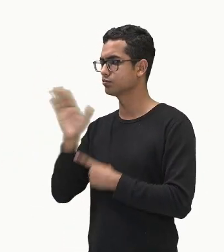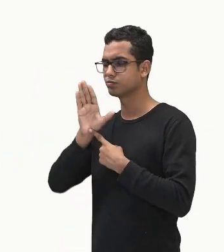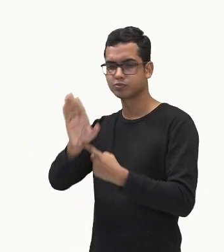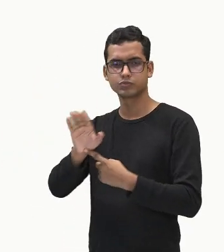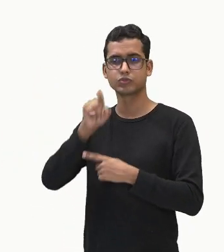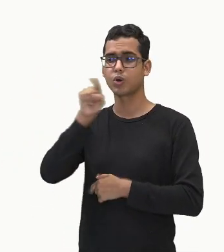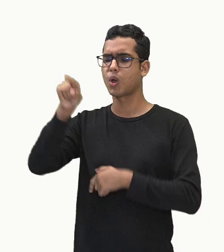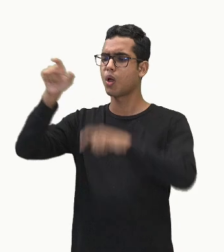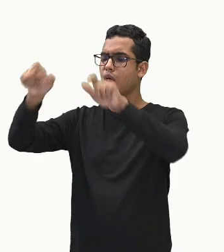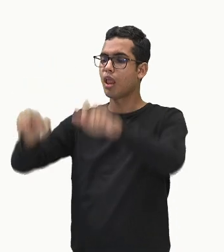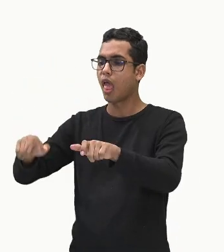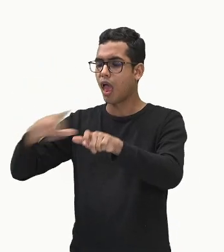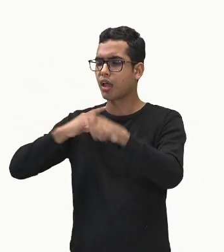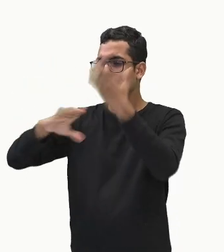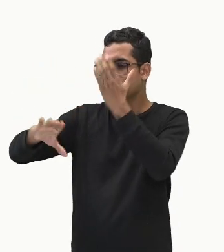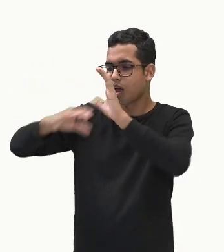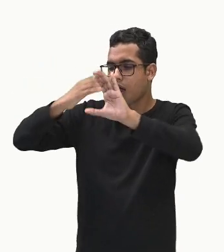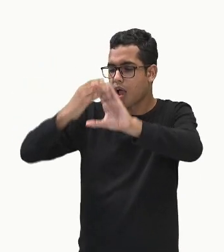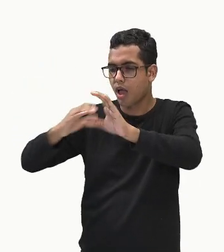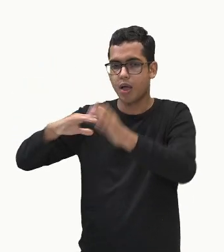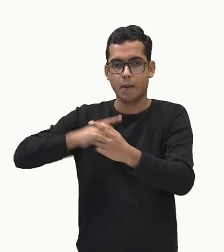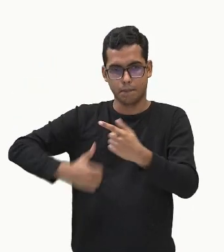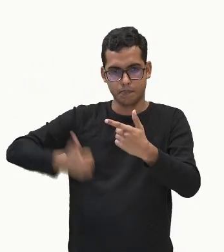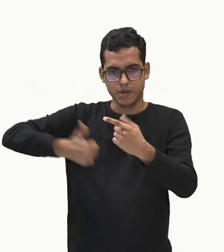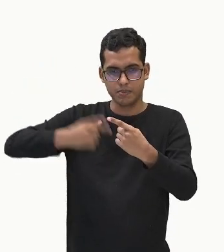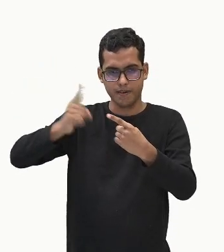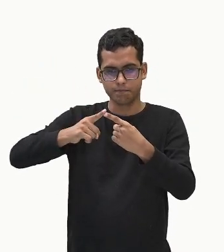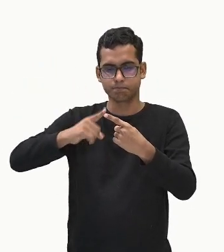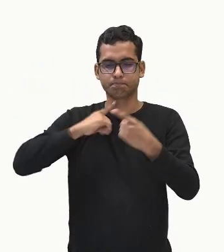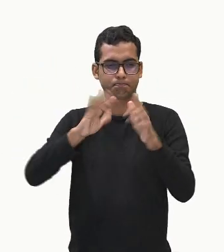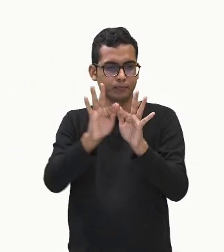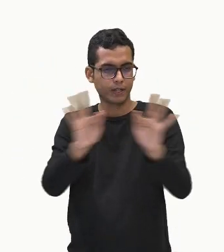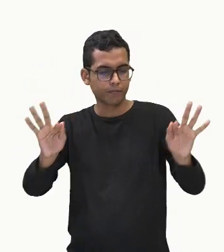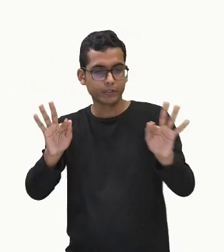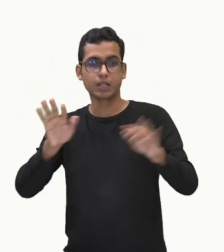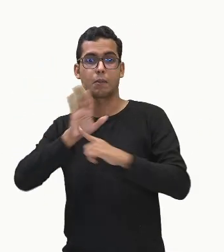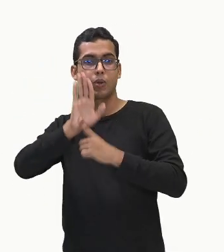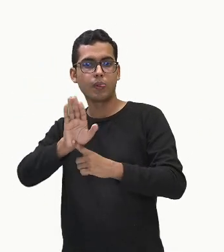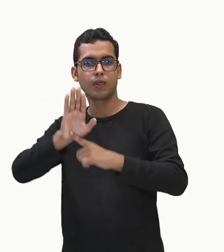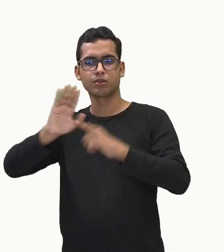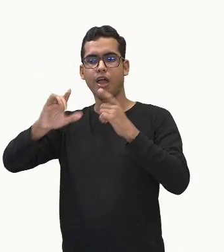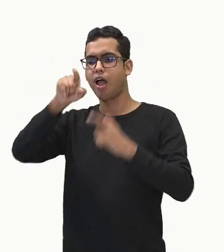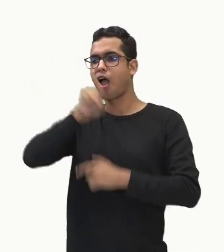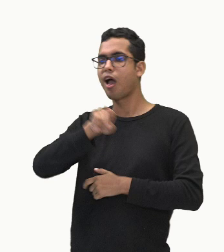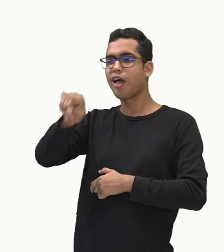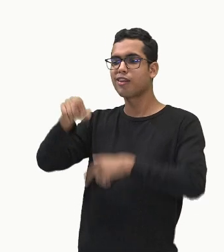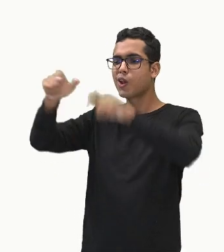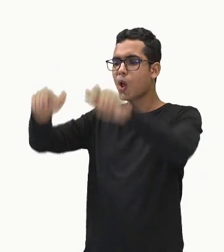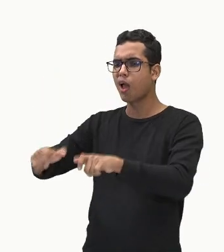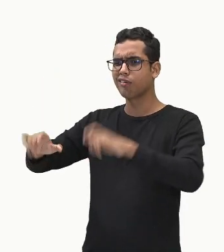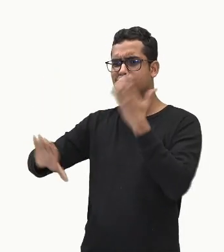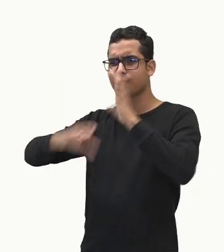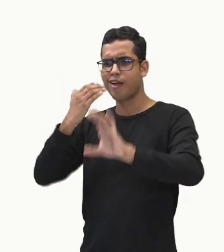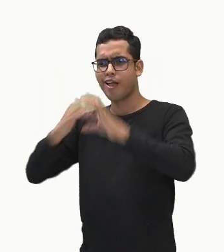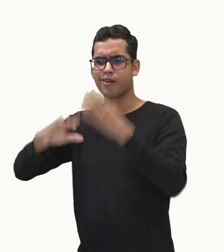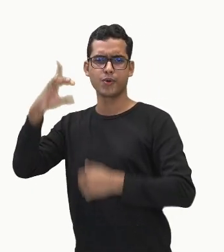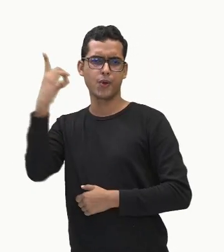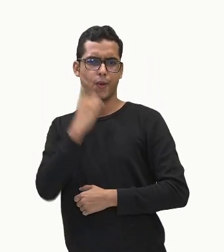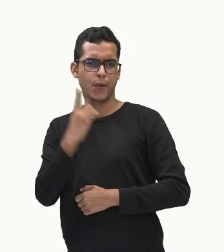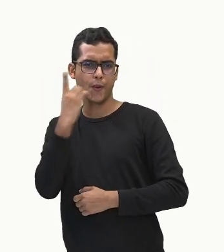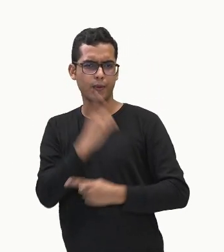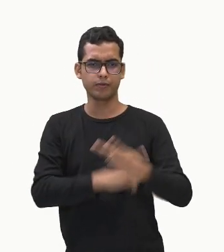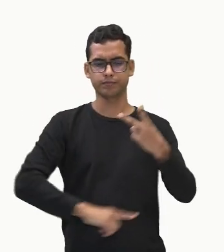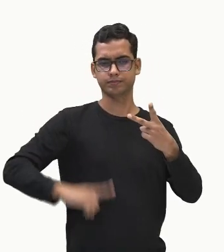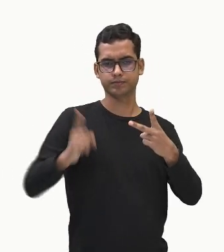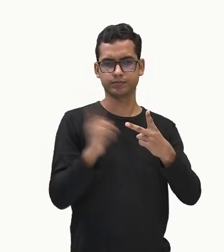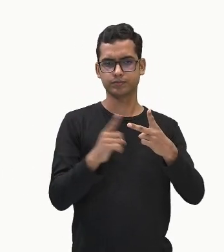dias. Essa é uma situação habitual, que eles bebem muita água porque eles fazem muita atividade física.